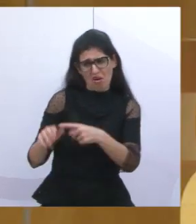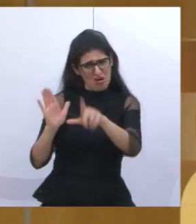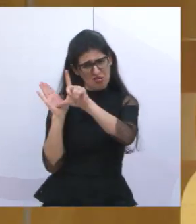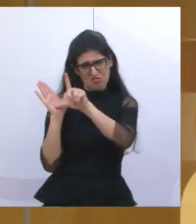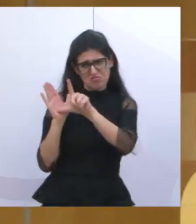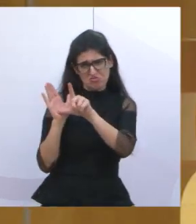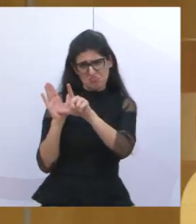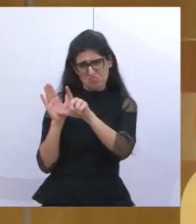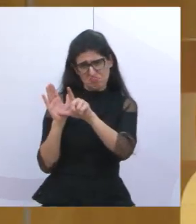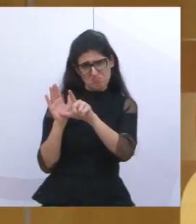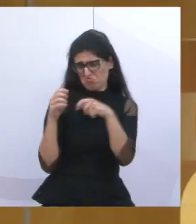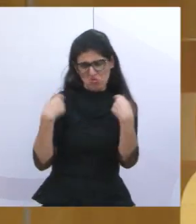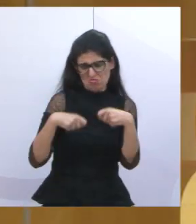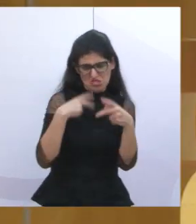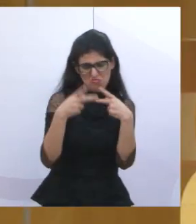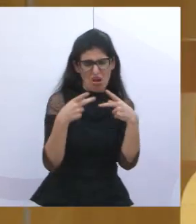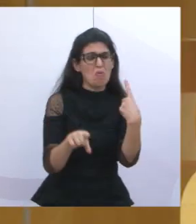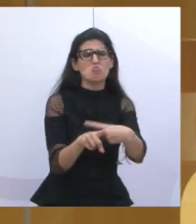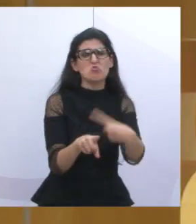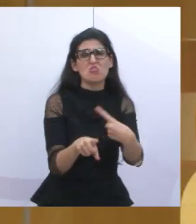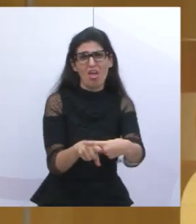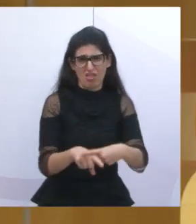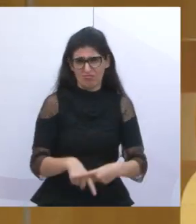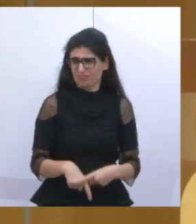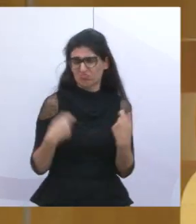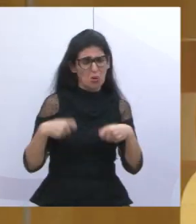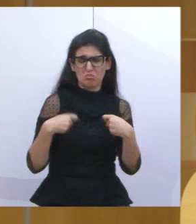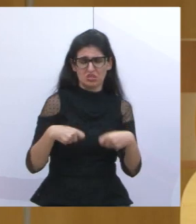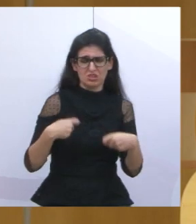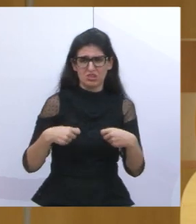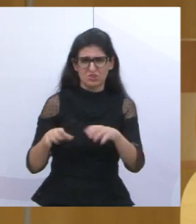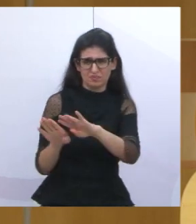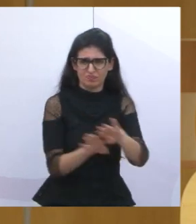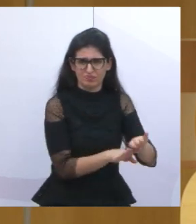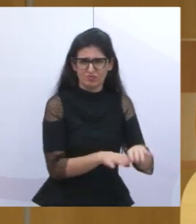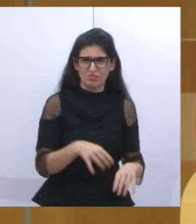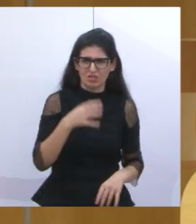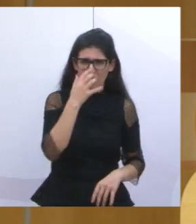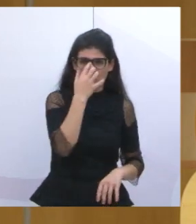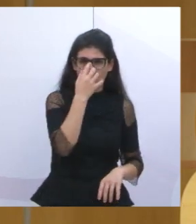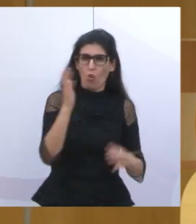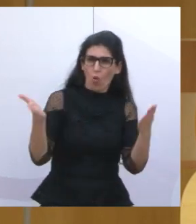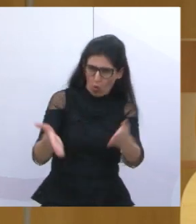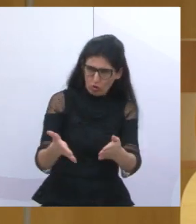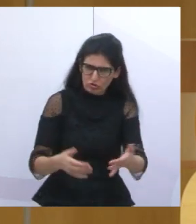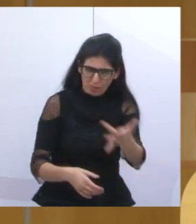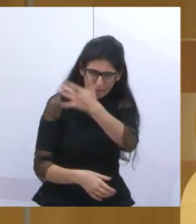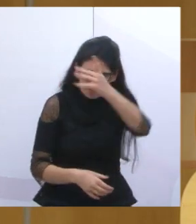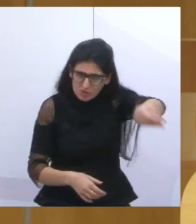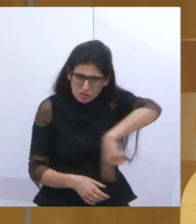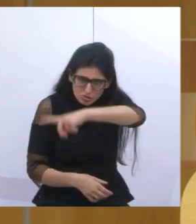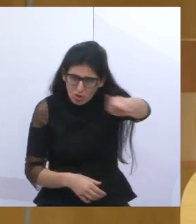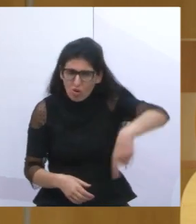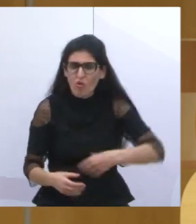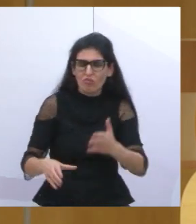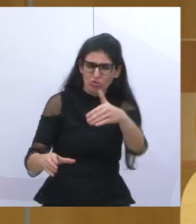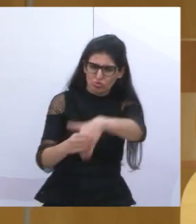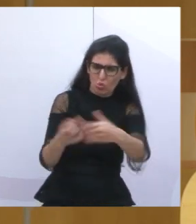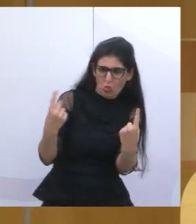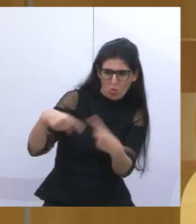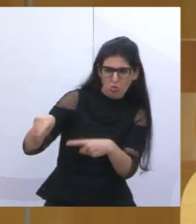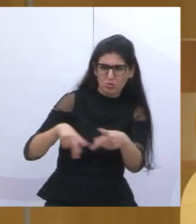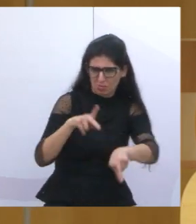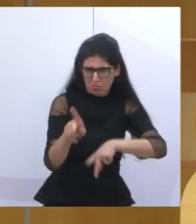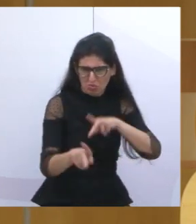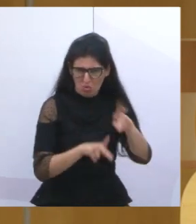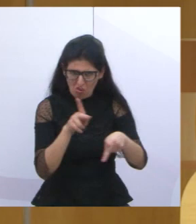população. E também quero dizer que quando o vereador colocou aqui que ele não vota contra o povo, votou hoje contra o povo. Eu acho que é fácil. E essa